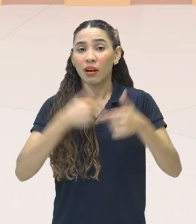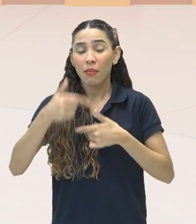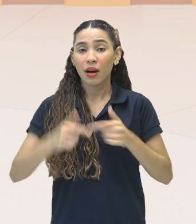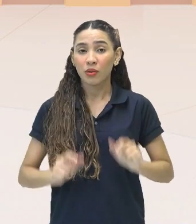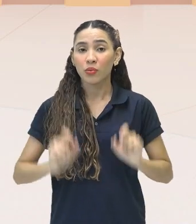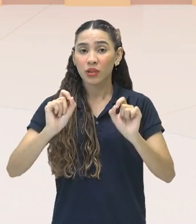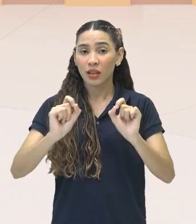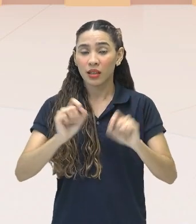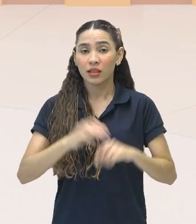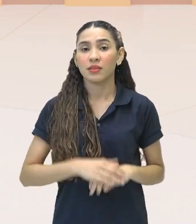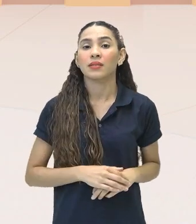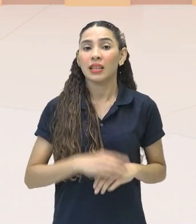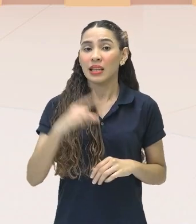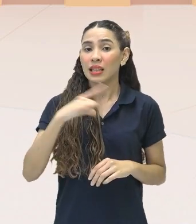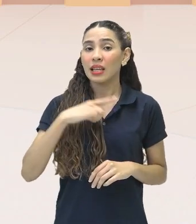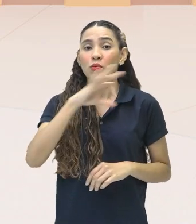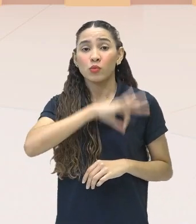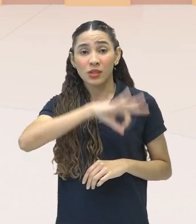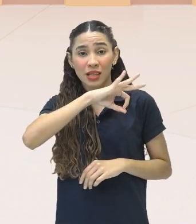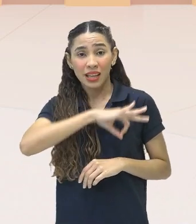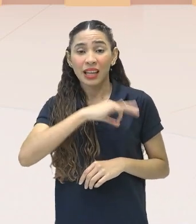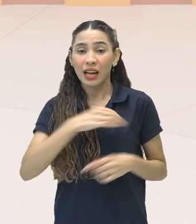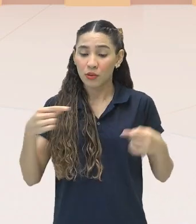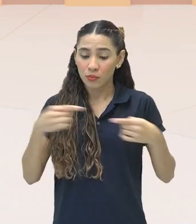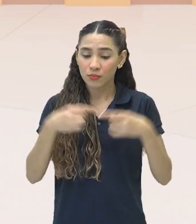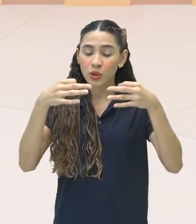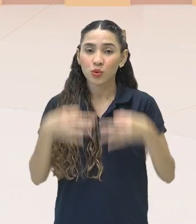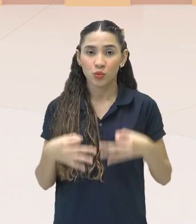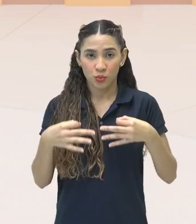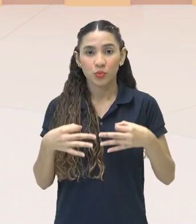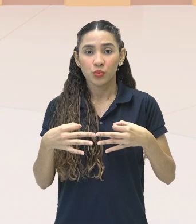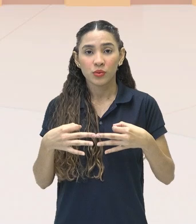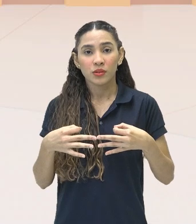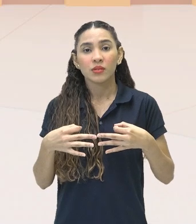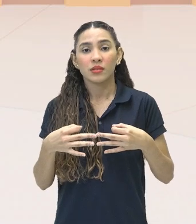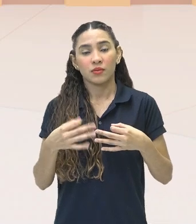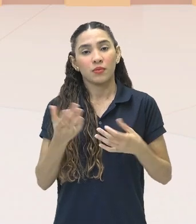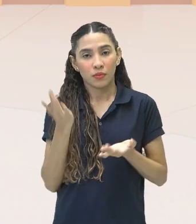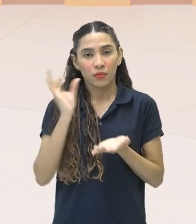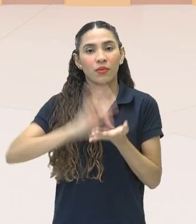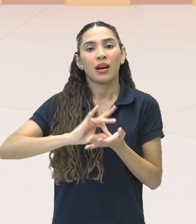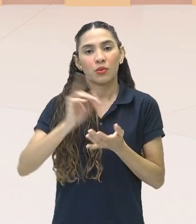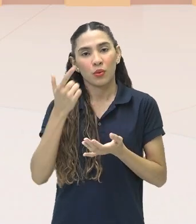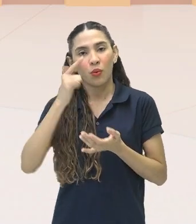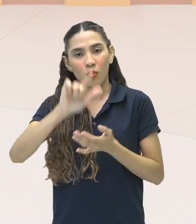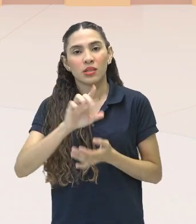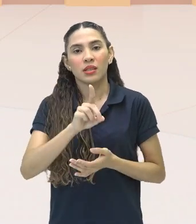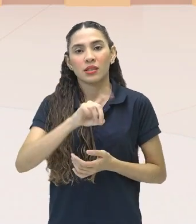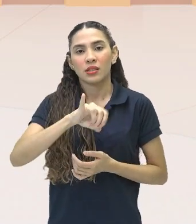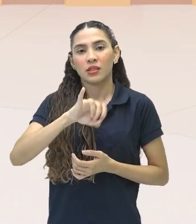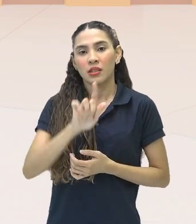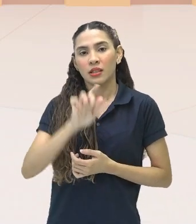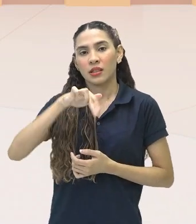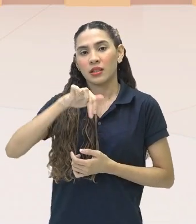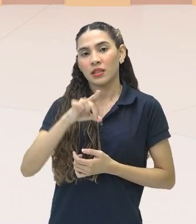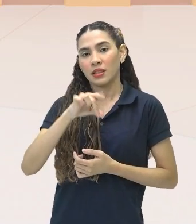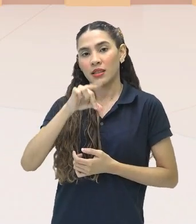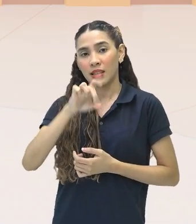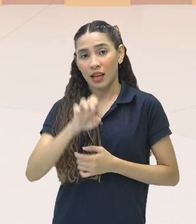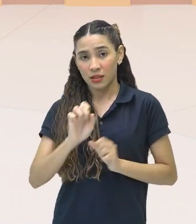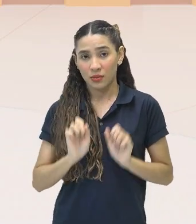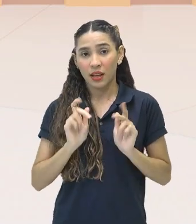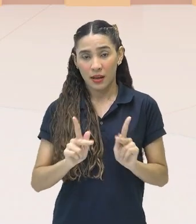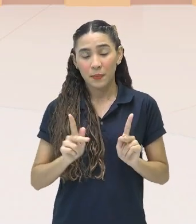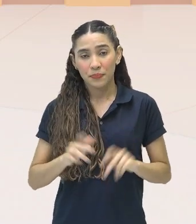com uma remuneração justa, digna, para que realmente traga essa dignidade. Perfeito,